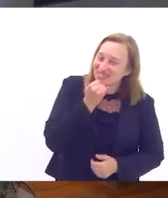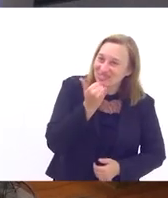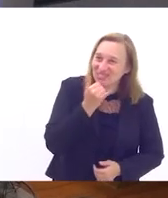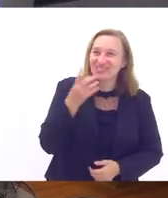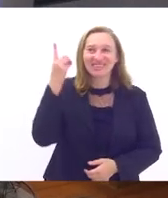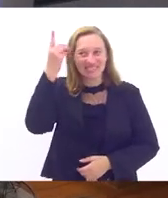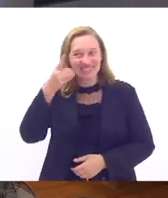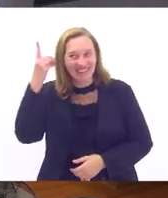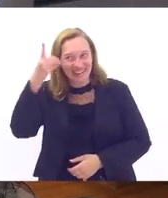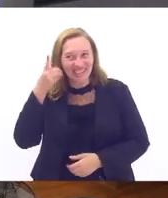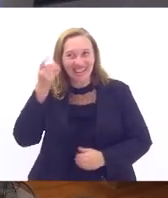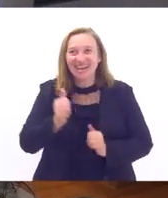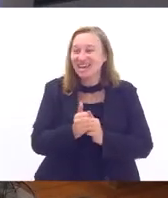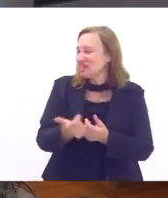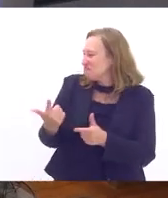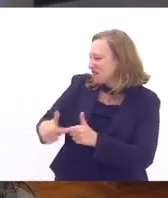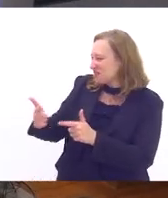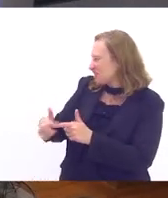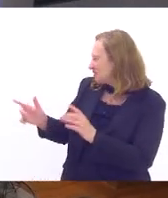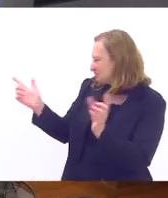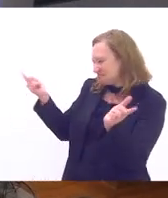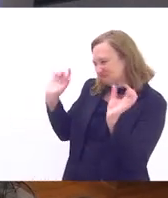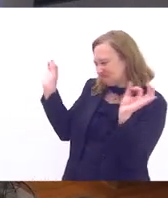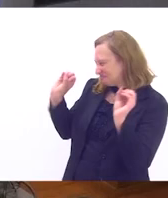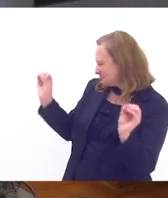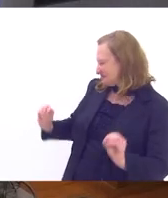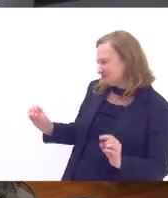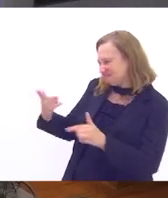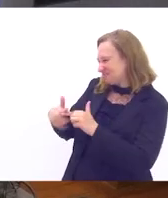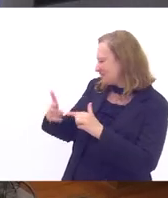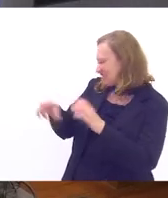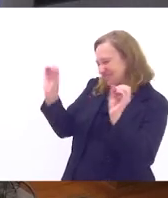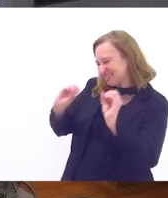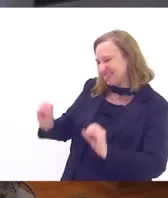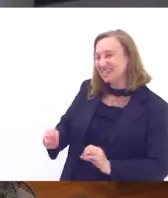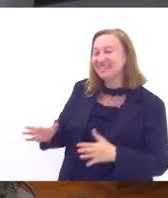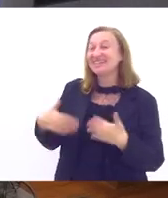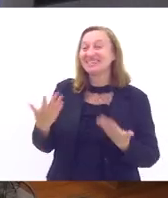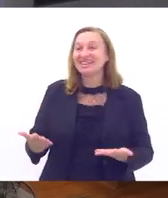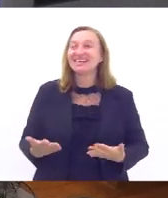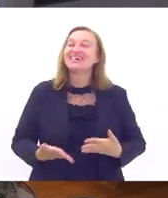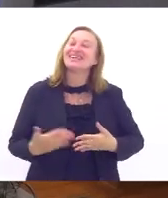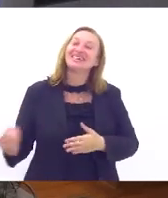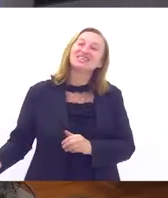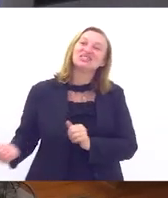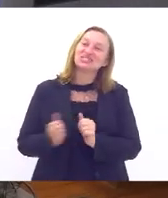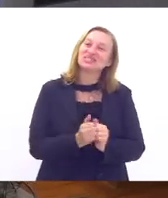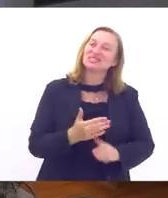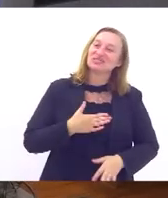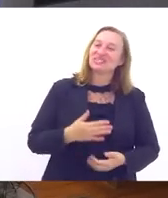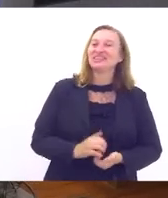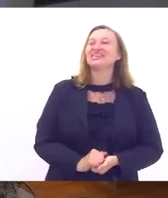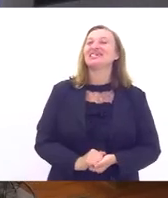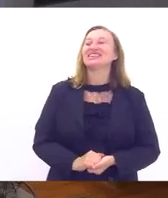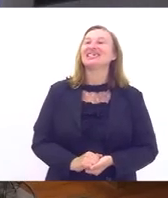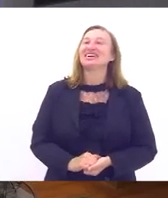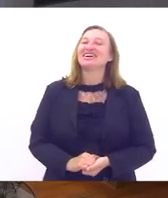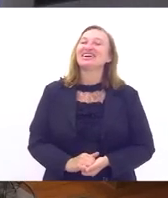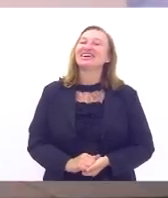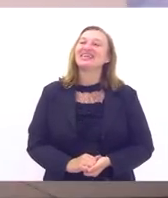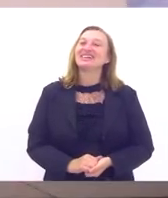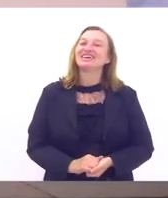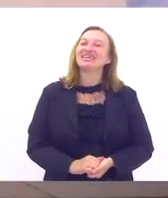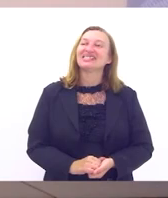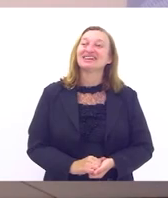desculpa. Sem problema, sem problema nenhum. Sem problema nenhum. Quis levar a senhora para o meu lado. Nós temos